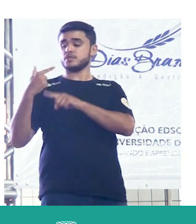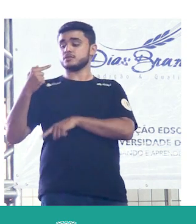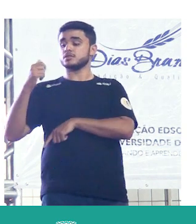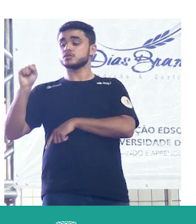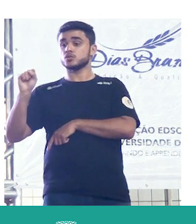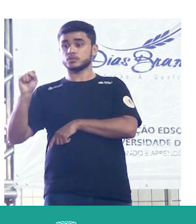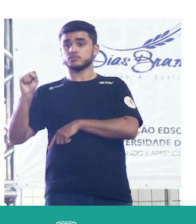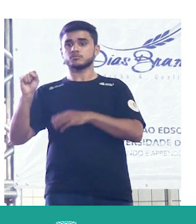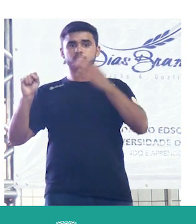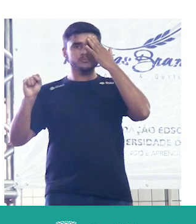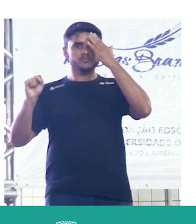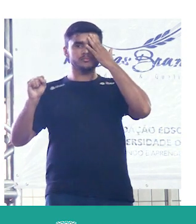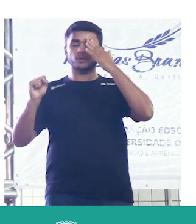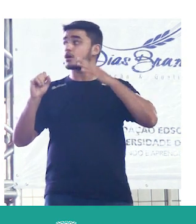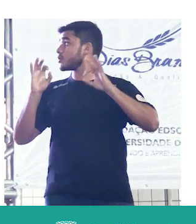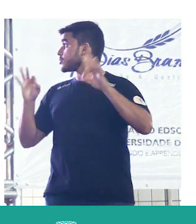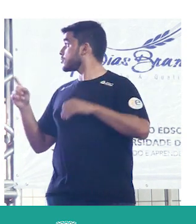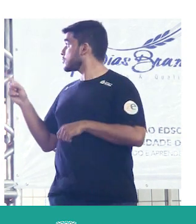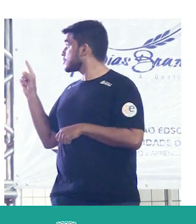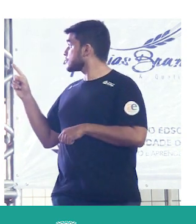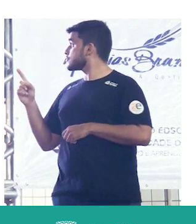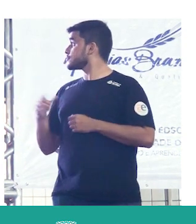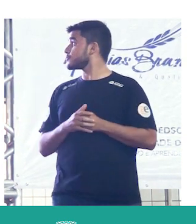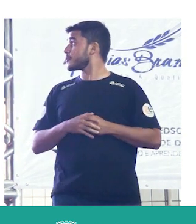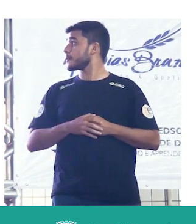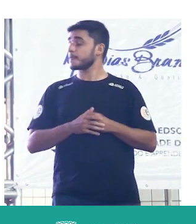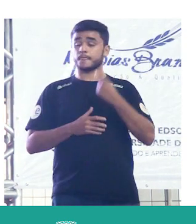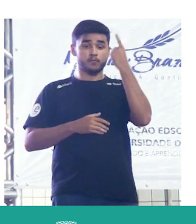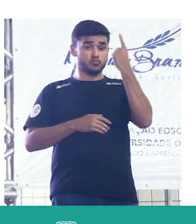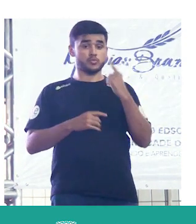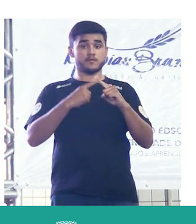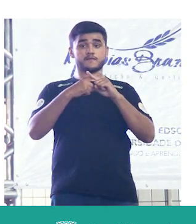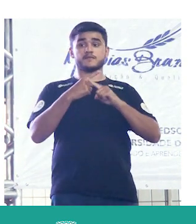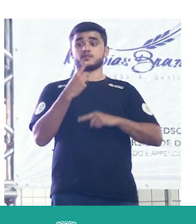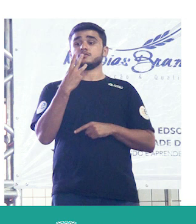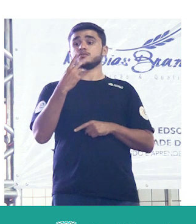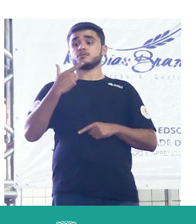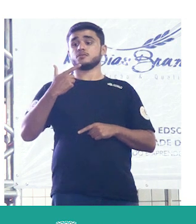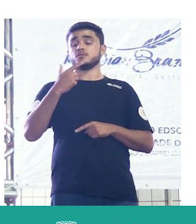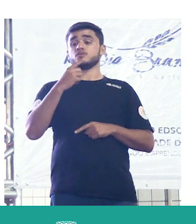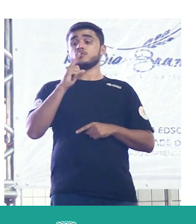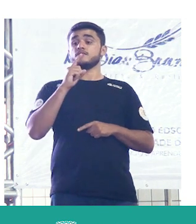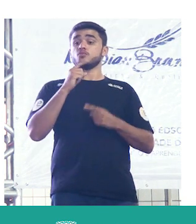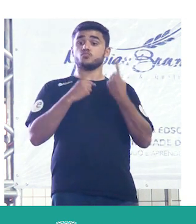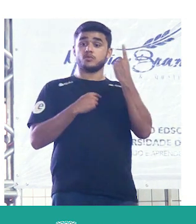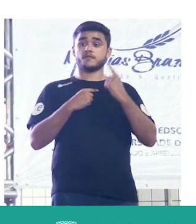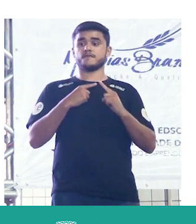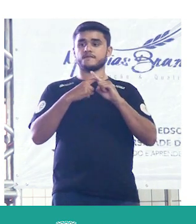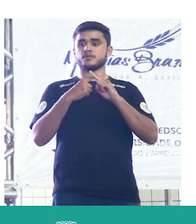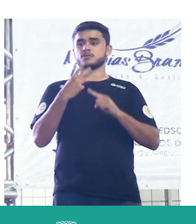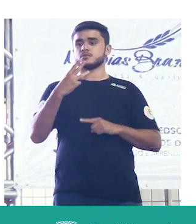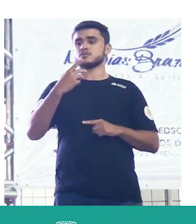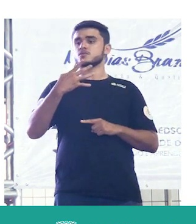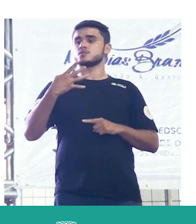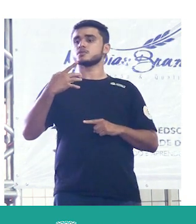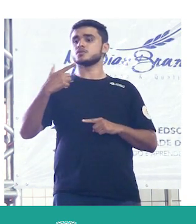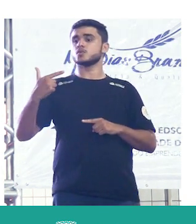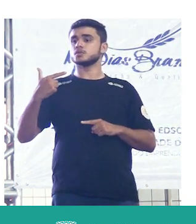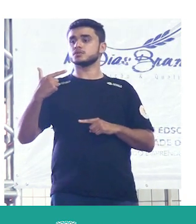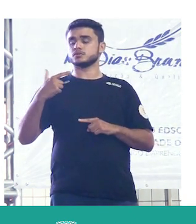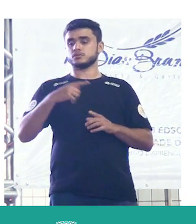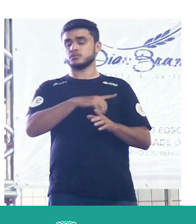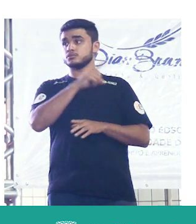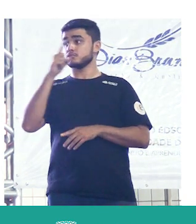78. Se 342 produzem 2 vezes 78, qual é a massa